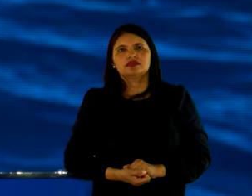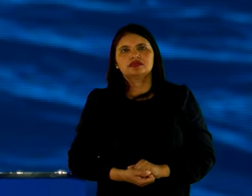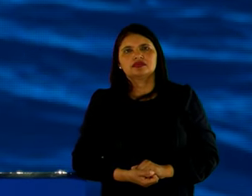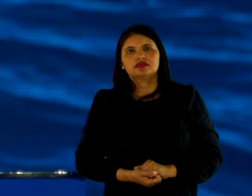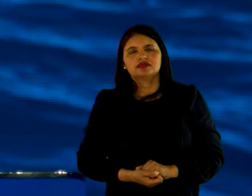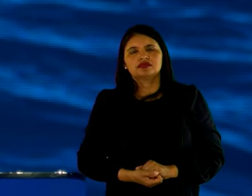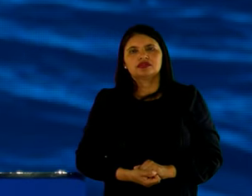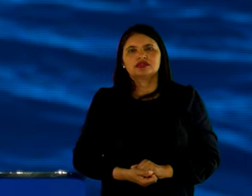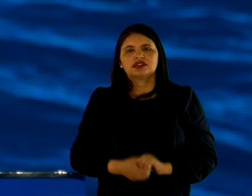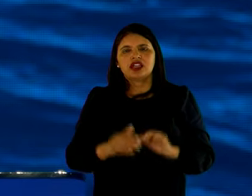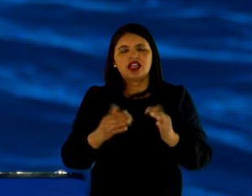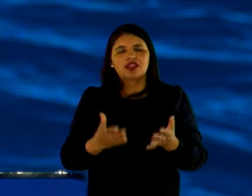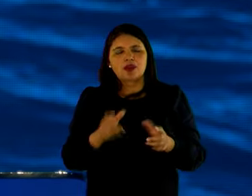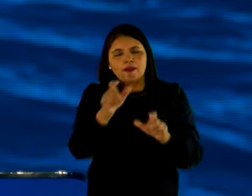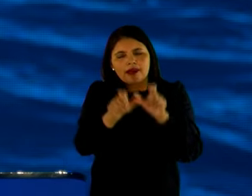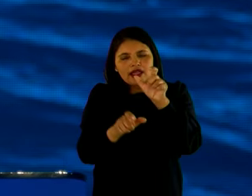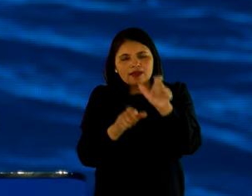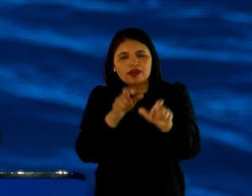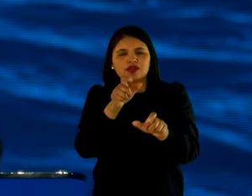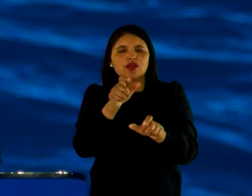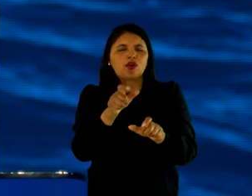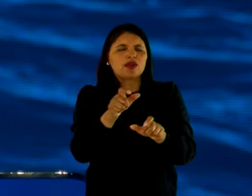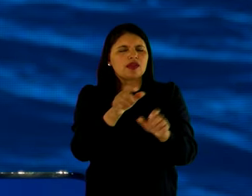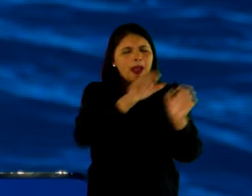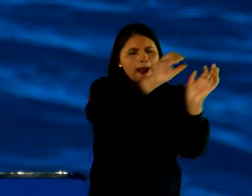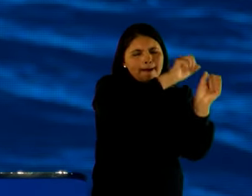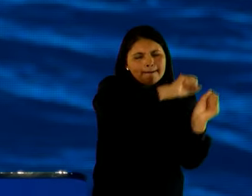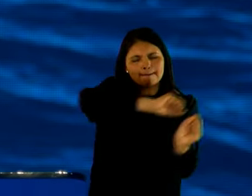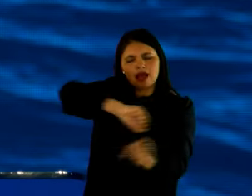Entretanto, os homens remavam